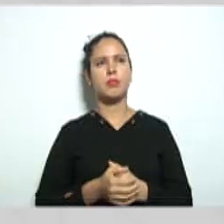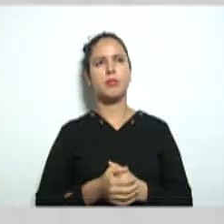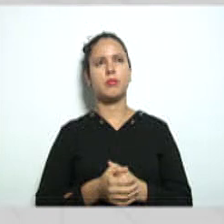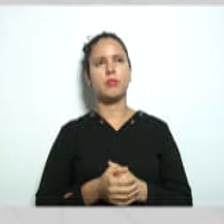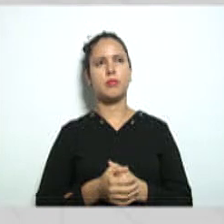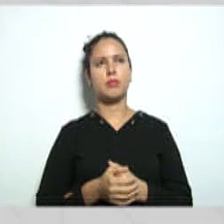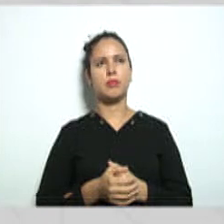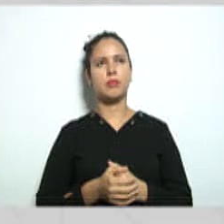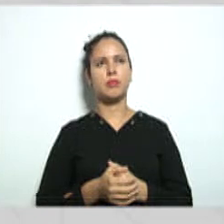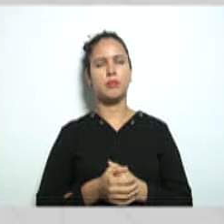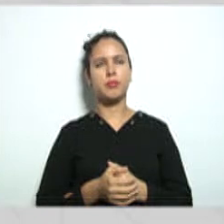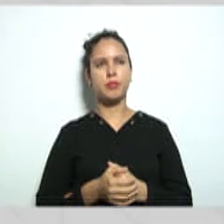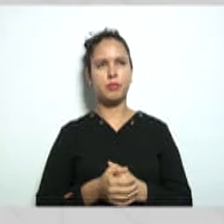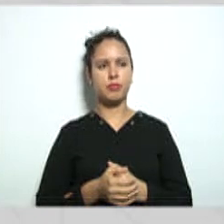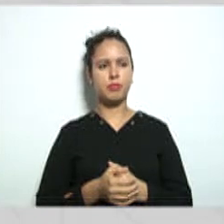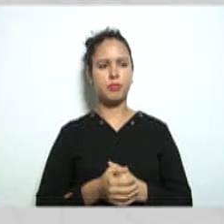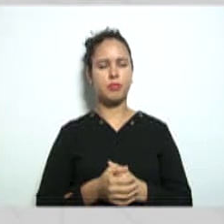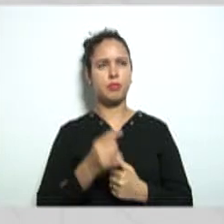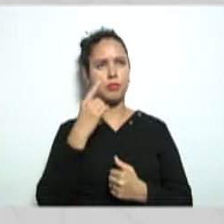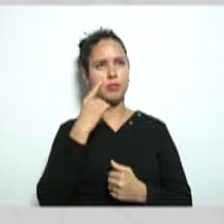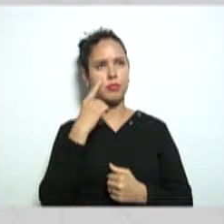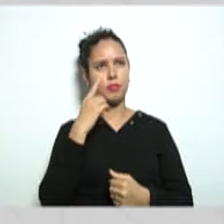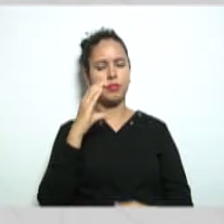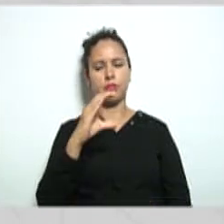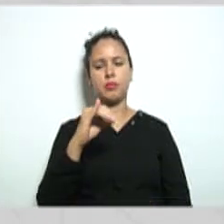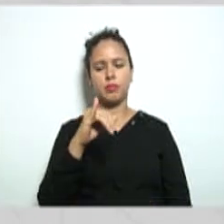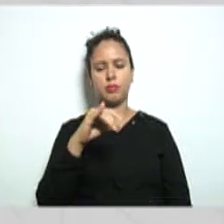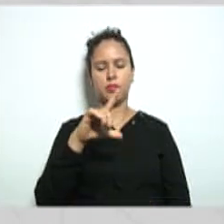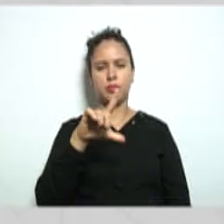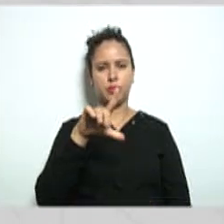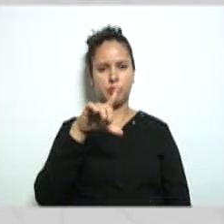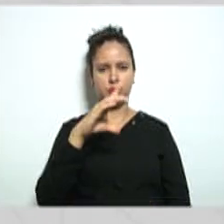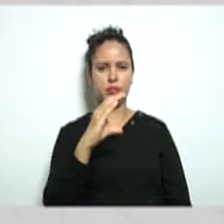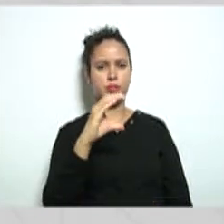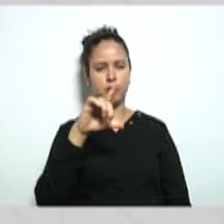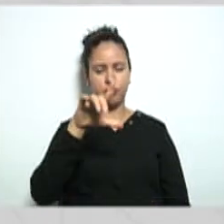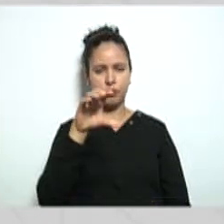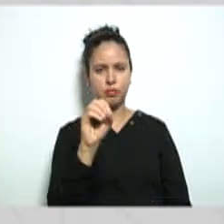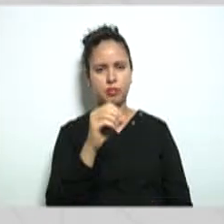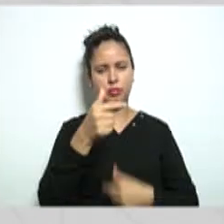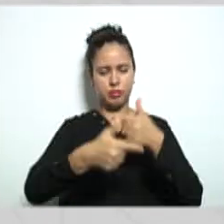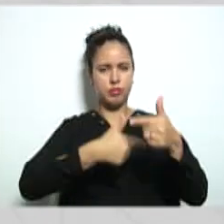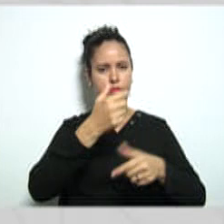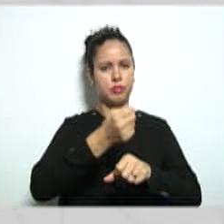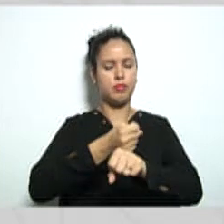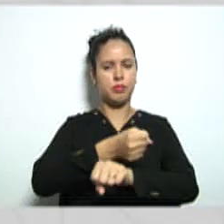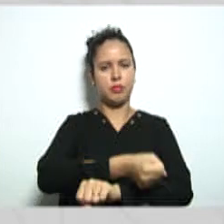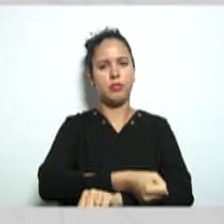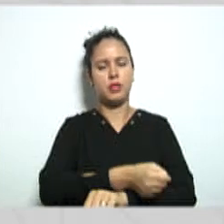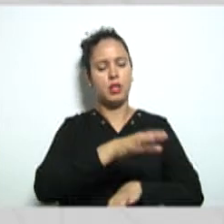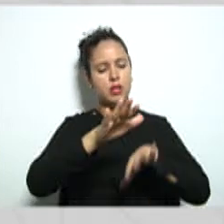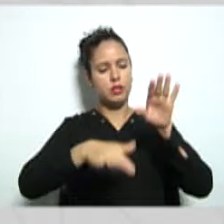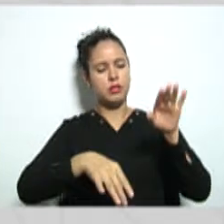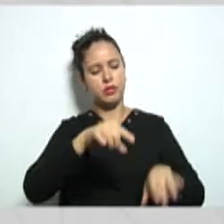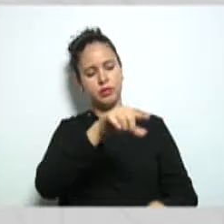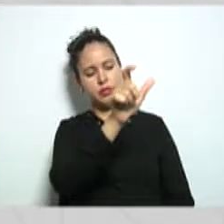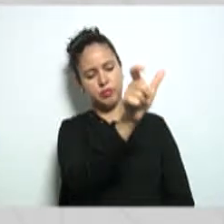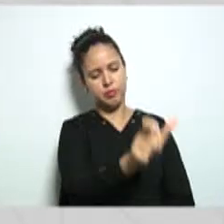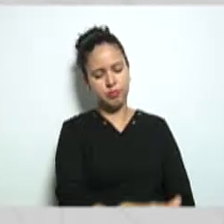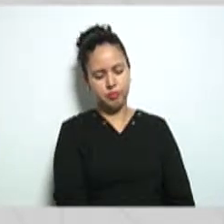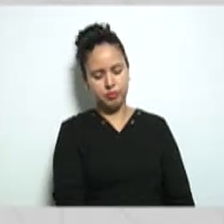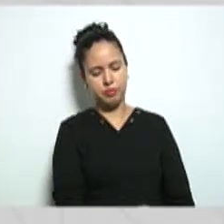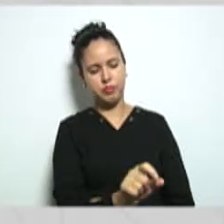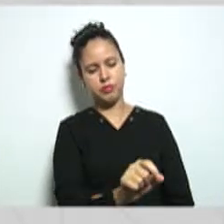trabalho escravo, né? Que às vezes o trabalhador é libertado, ele tende a retornar para a sua cidade